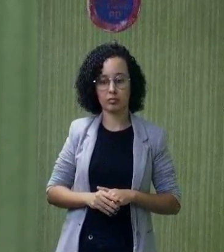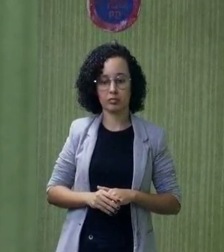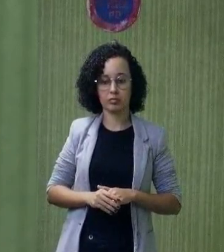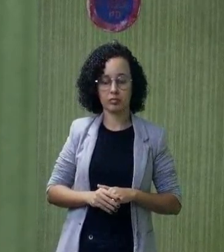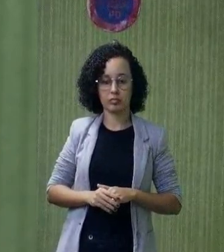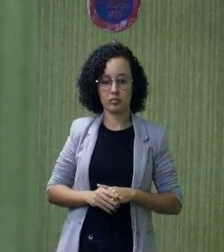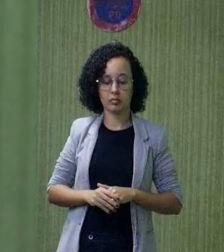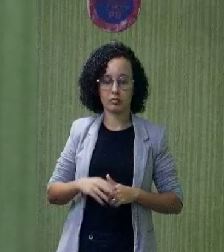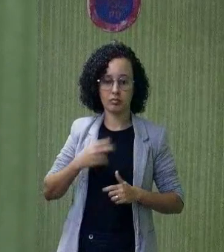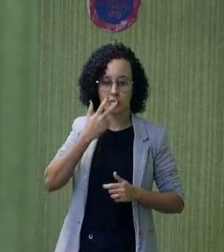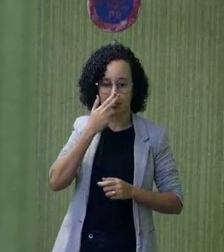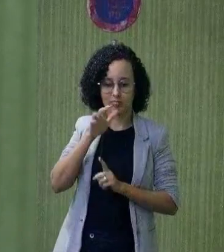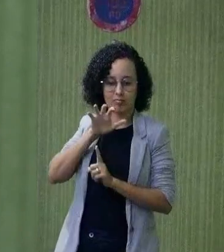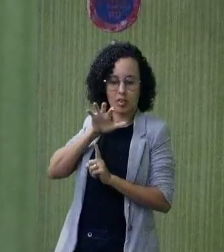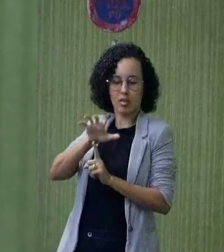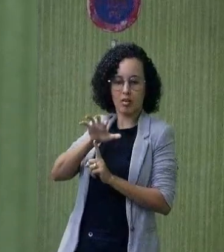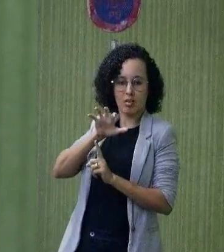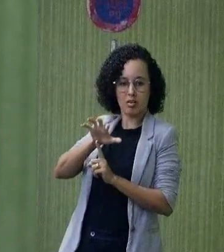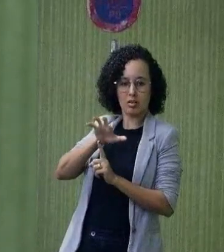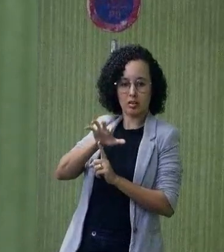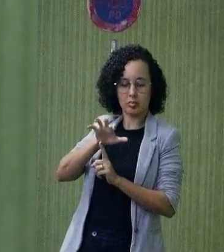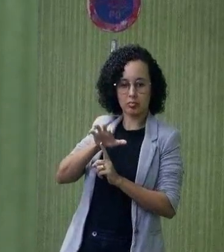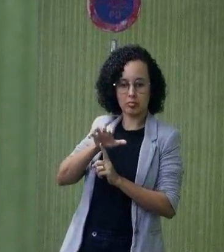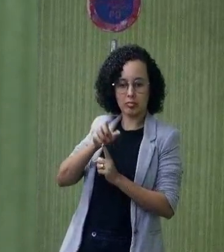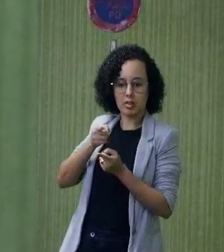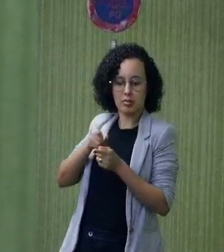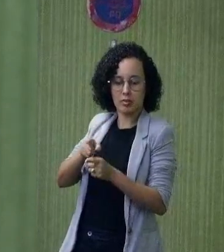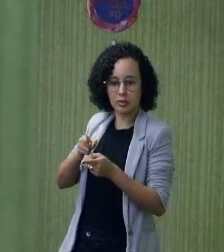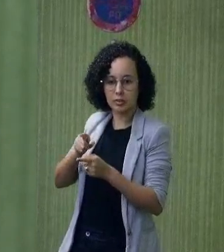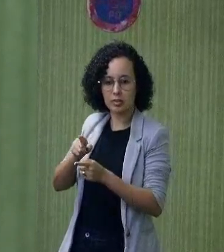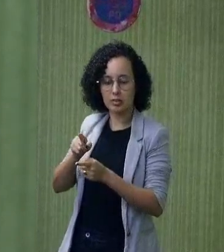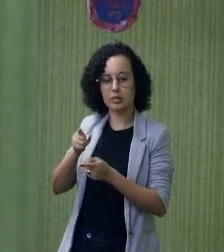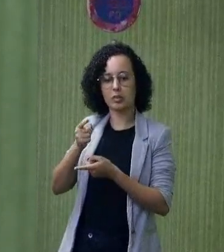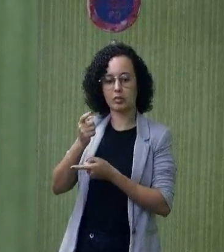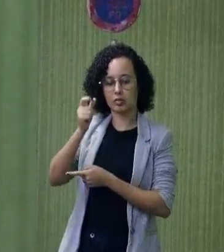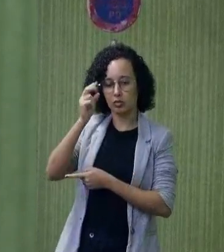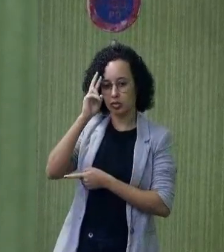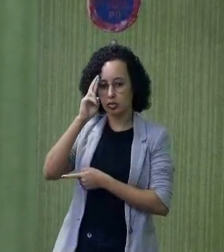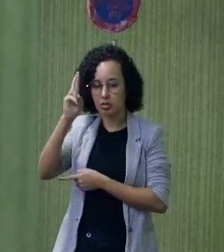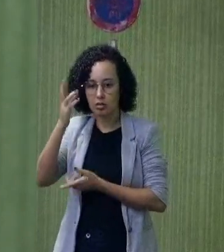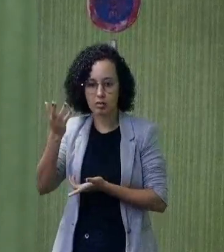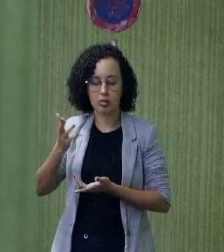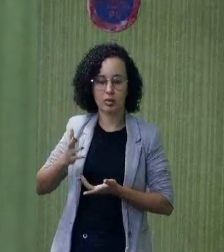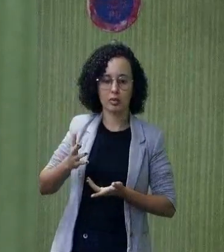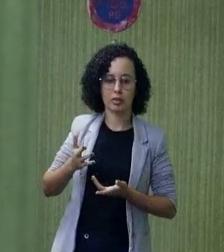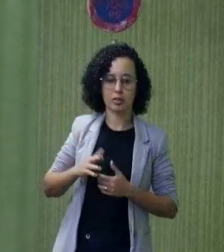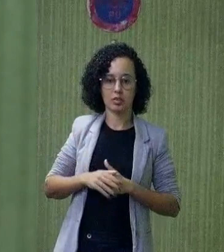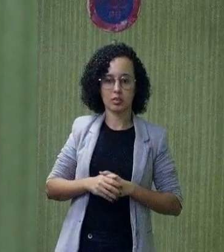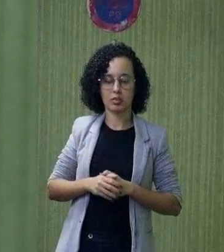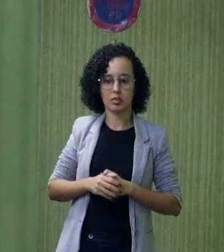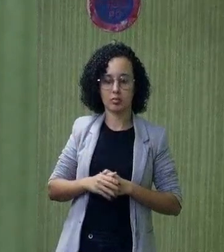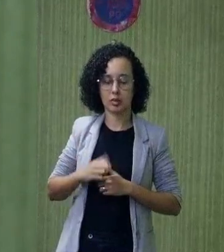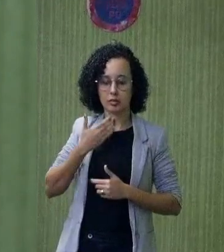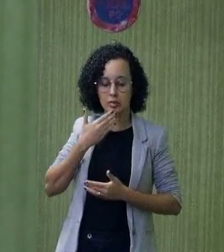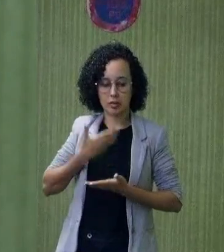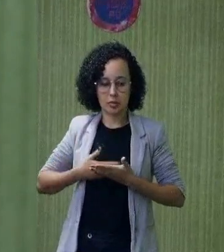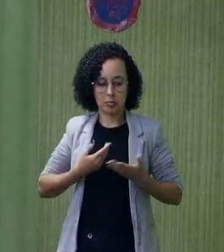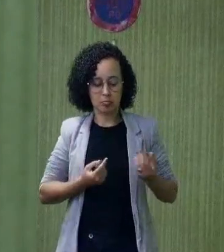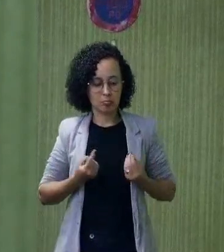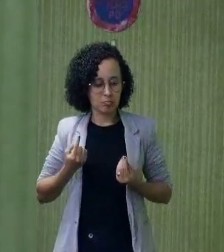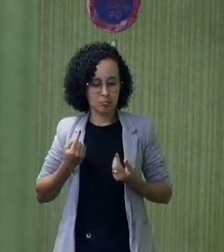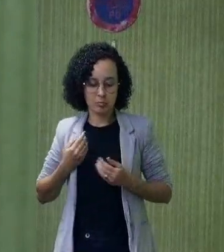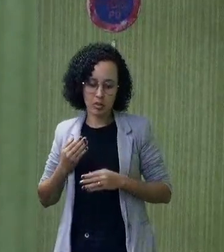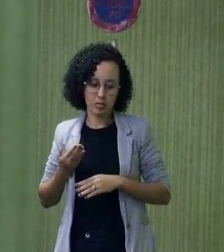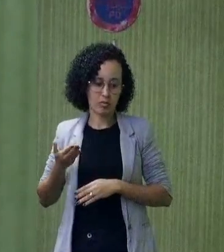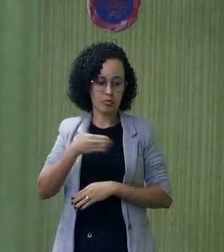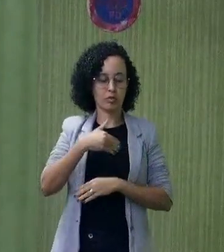assim do que eles queriam fazer porque no fim o diretor foi para dentro da escola para manter a escola e acabou sendo surpreendido com essa situação